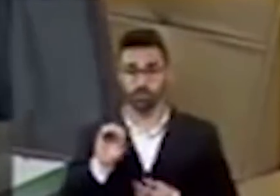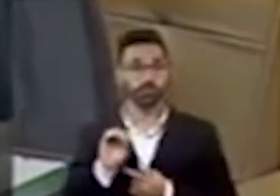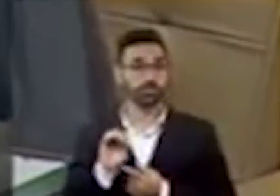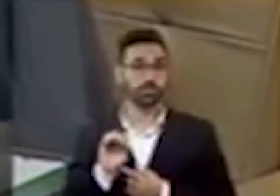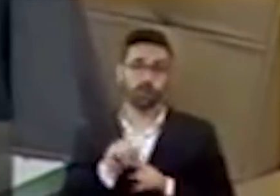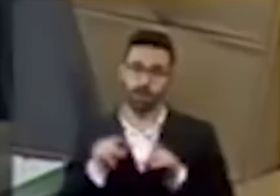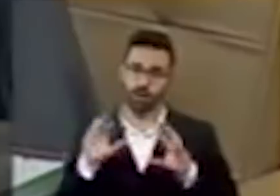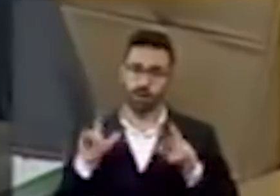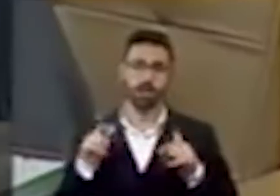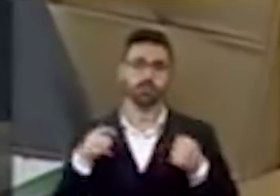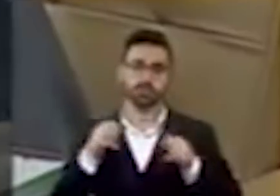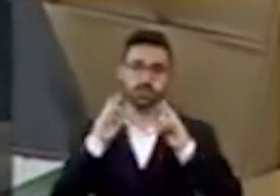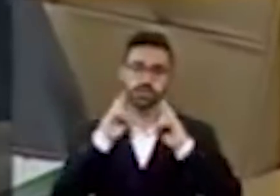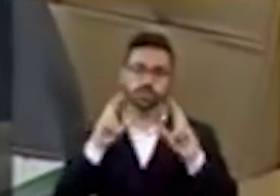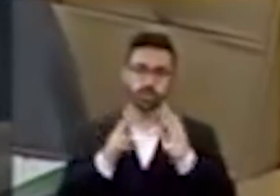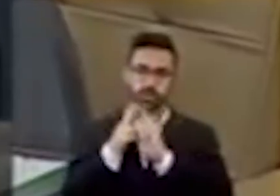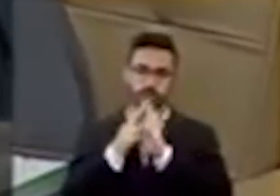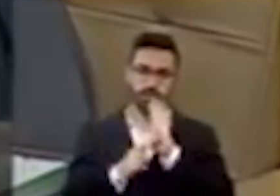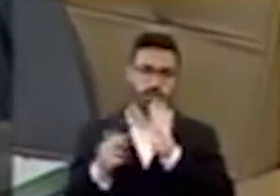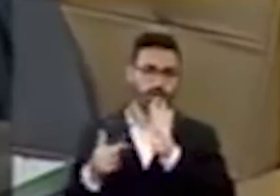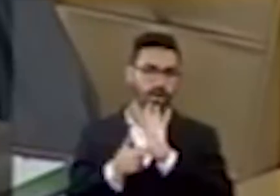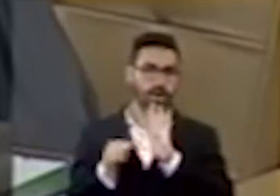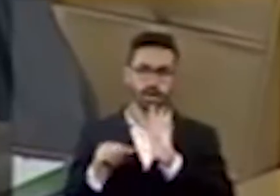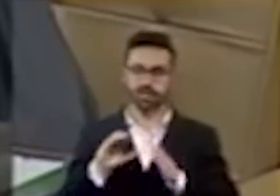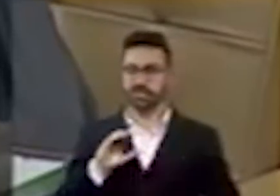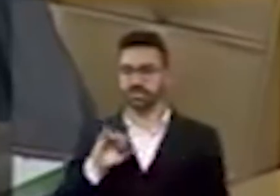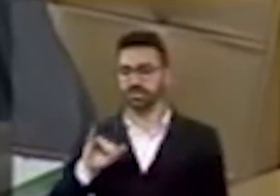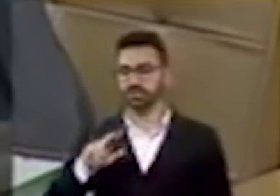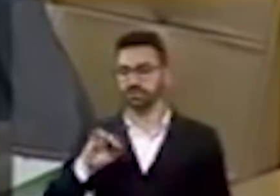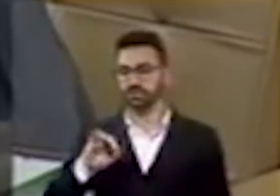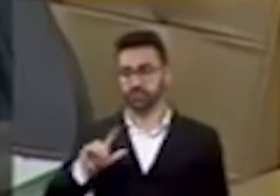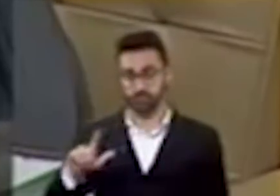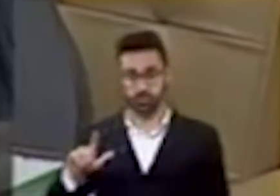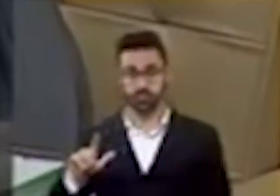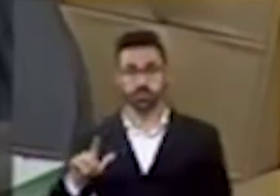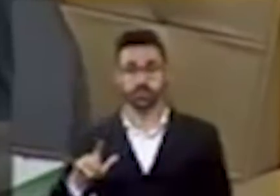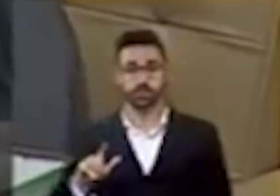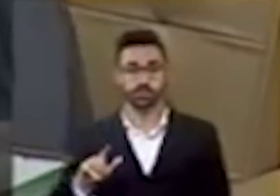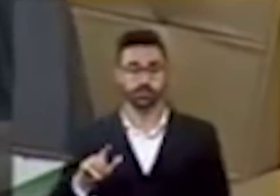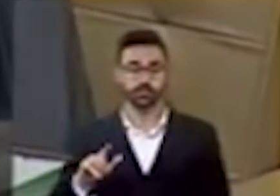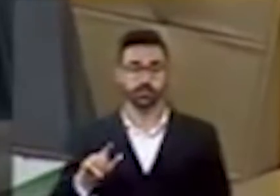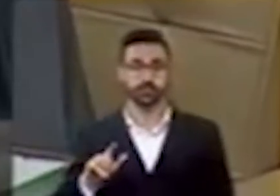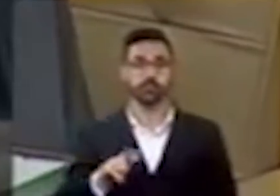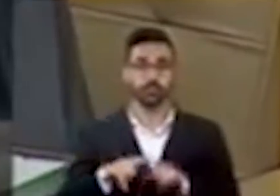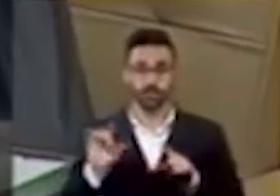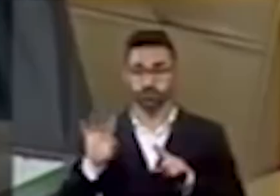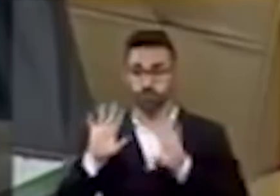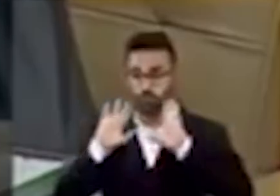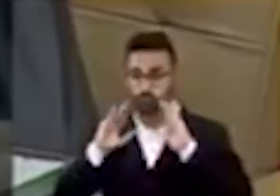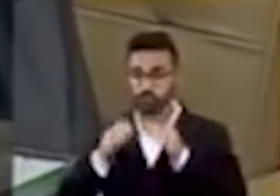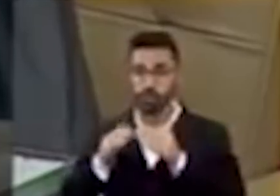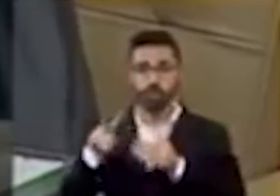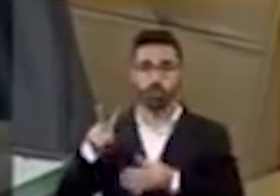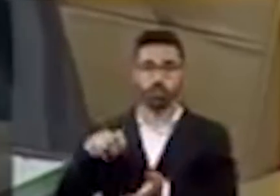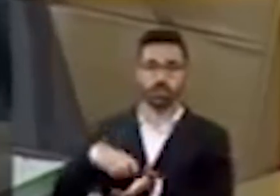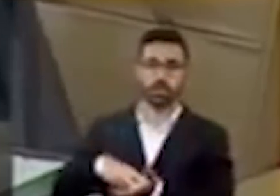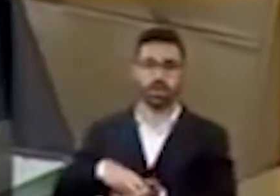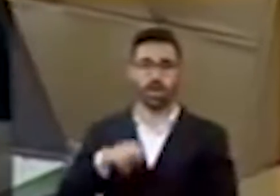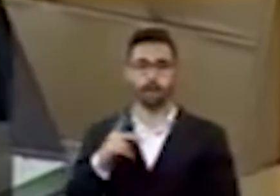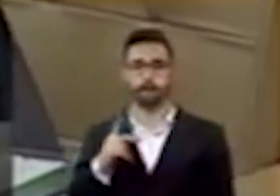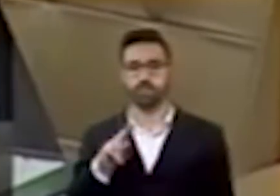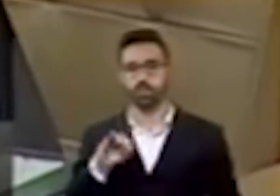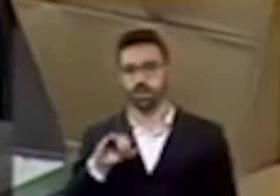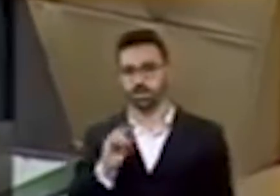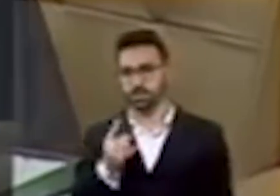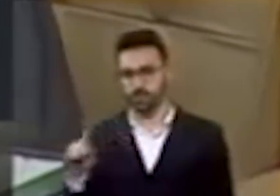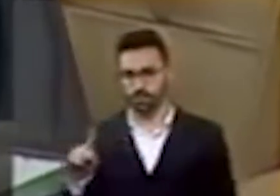e administrativos da condenação, de modo que seu campo de eficácia fica restrito à punibilidade. Como afirma